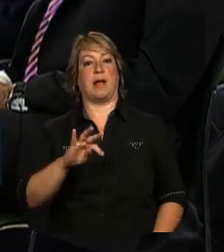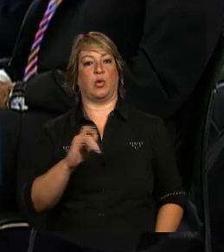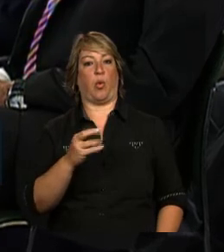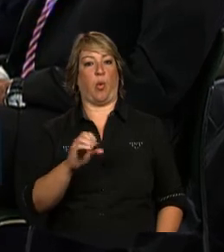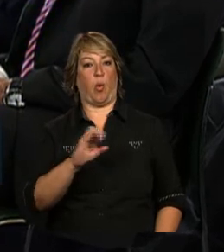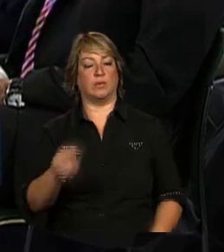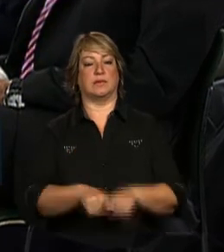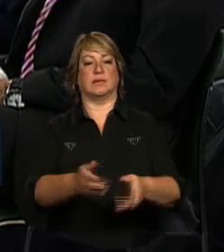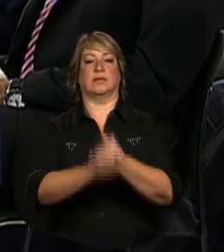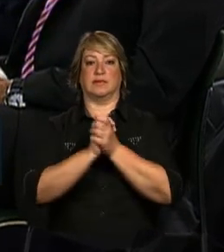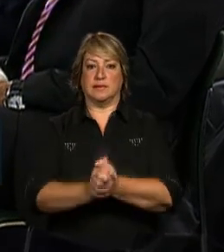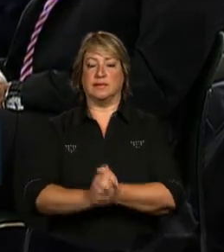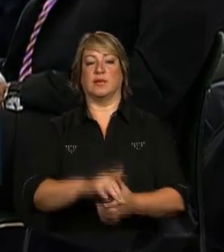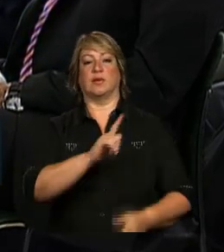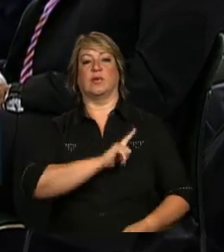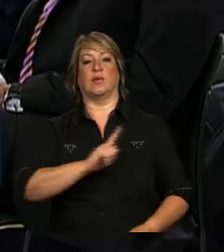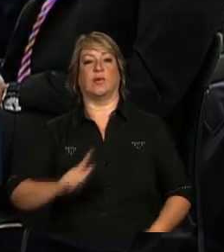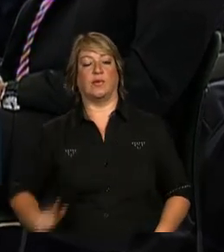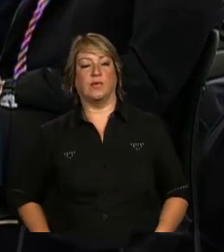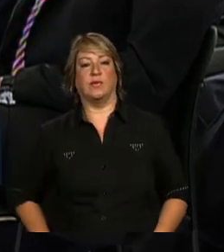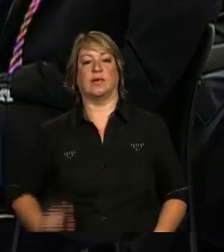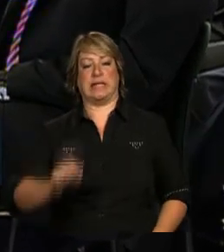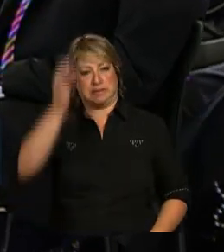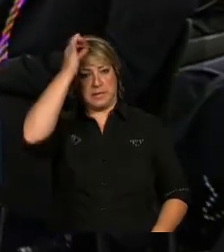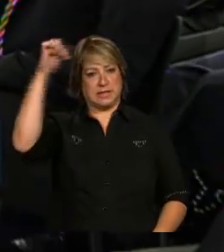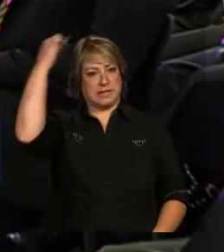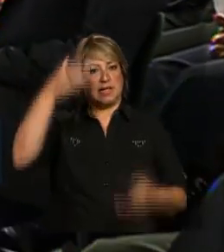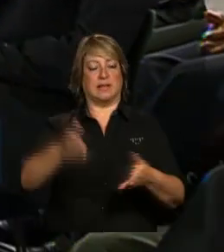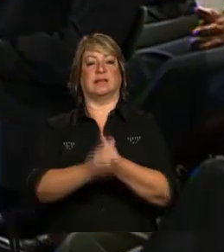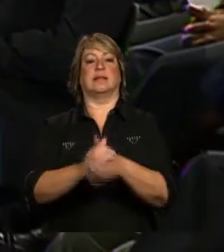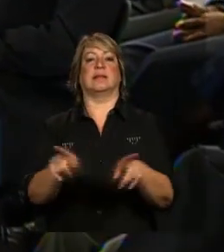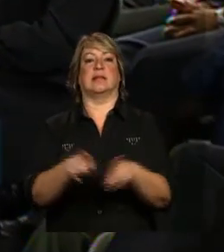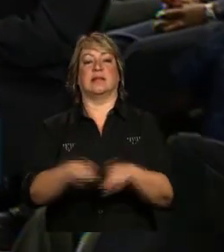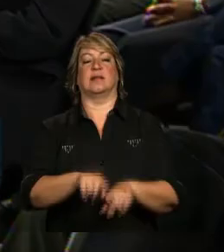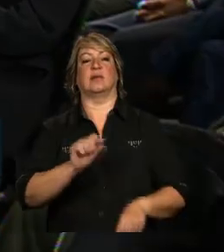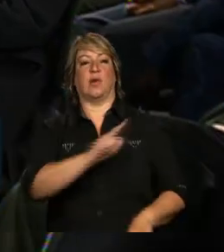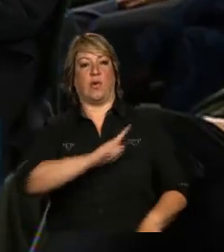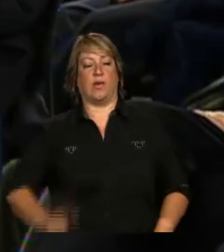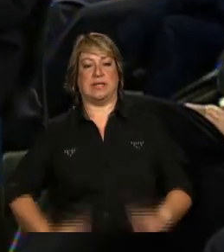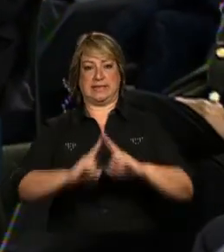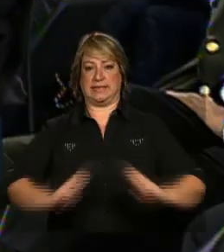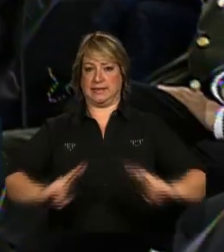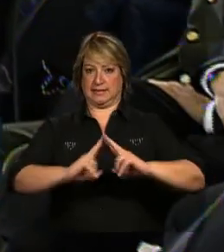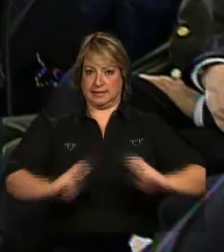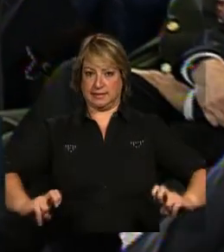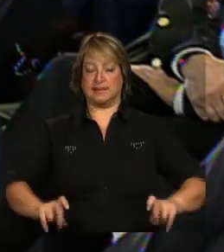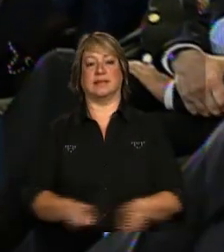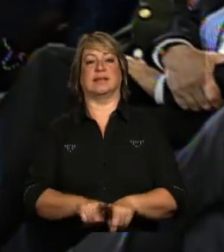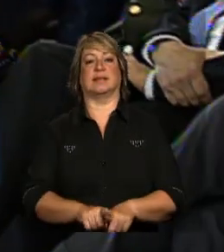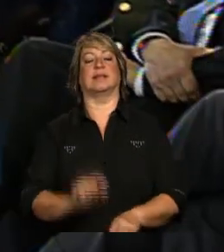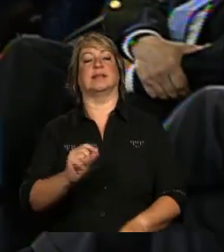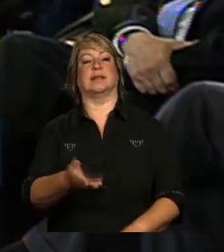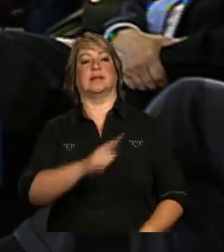José Renato Casagrande do Espírito Santo João Raimundo Colombo de Santa Catarina